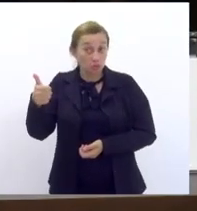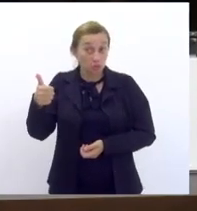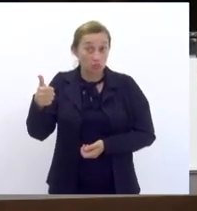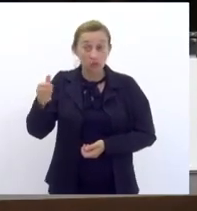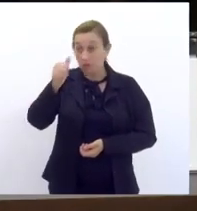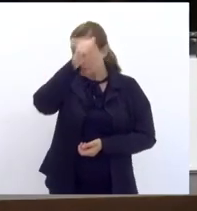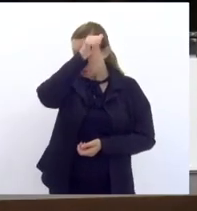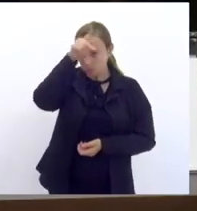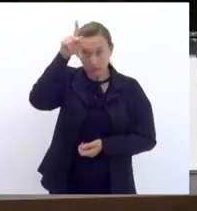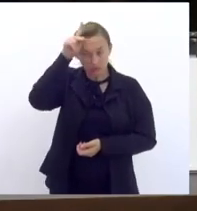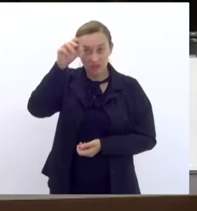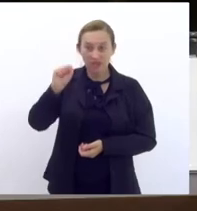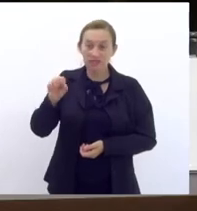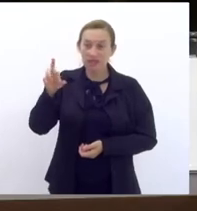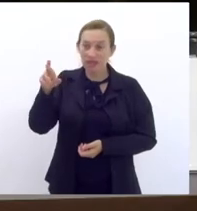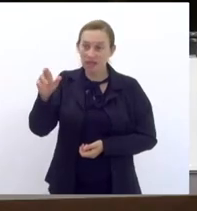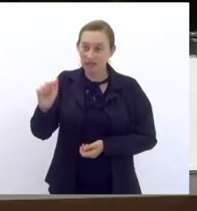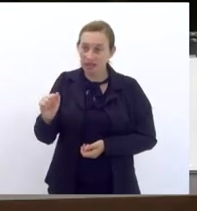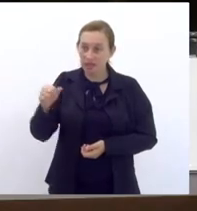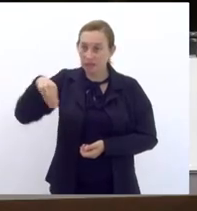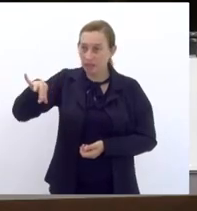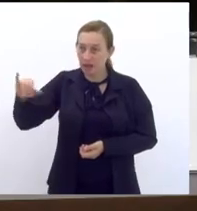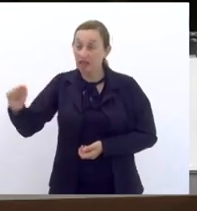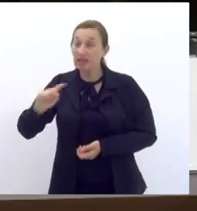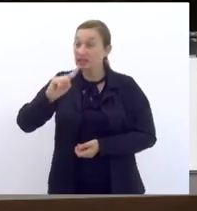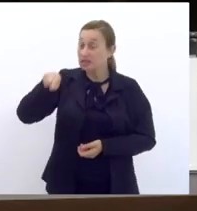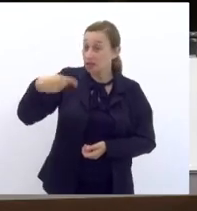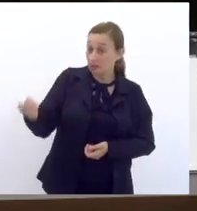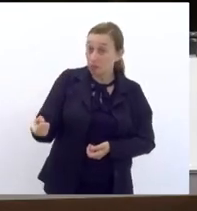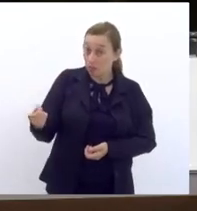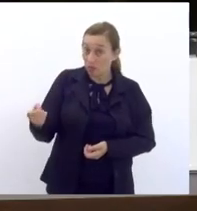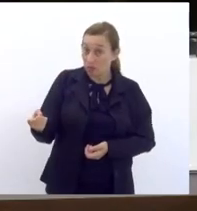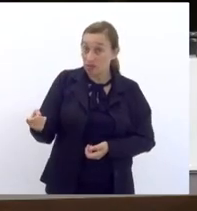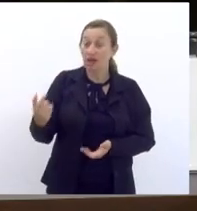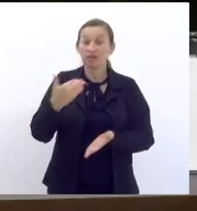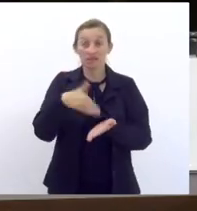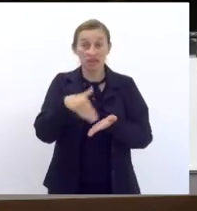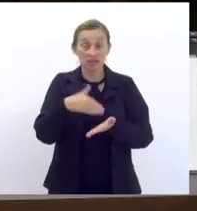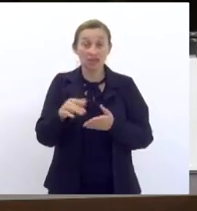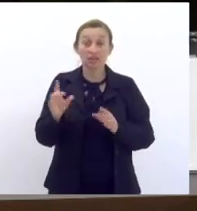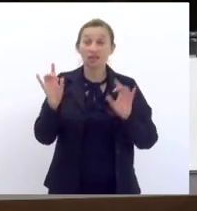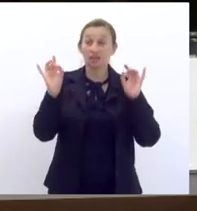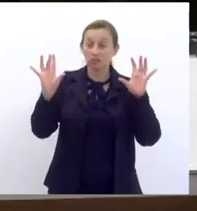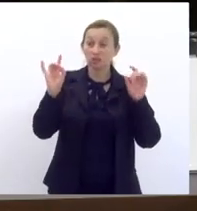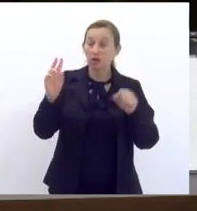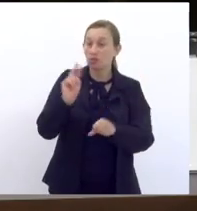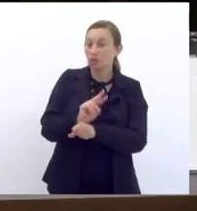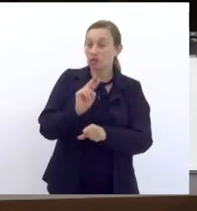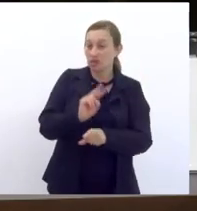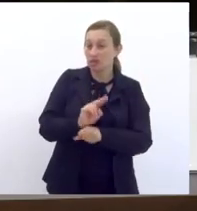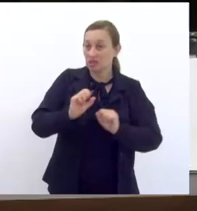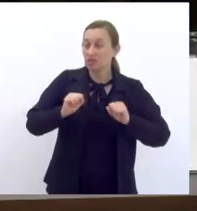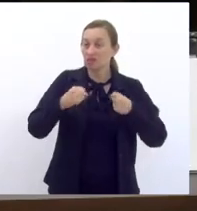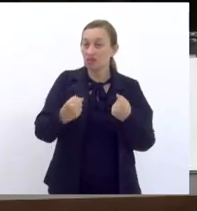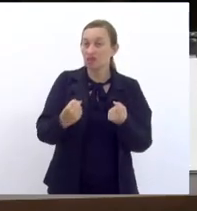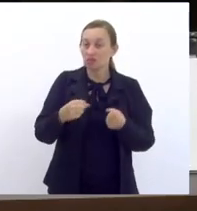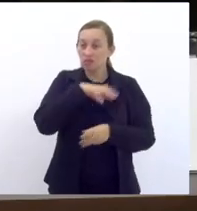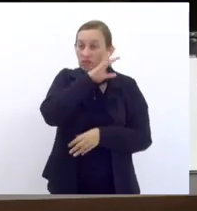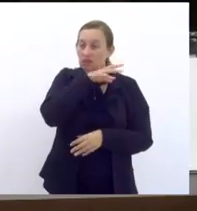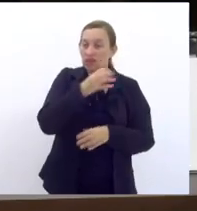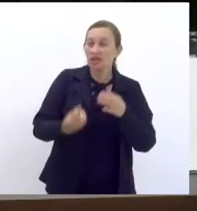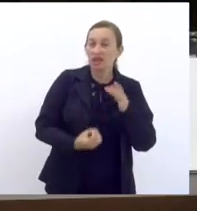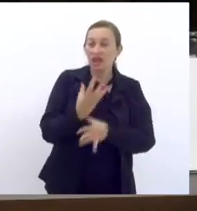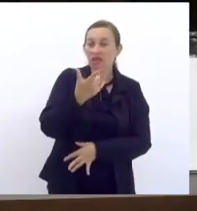pelo prefeito César Maia e muito depois a secretaria especial de proteção e defesa dos animais foi criada em